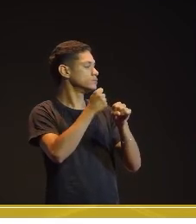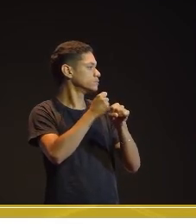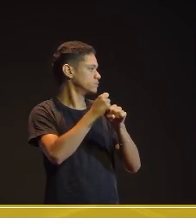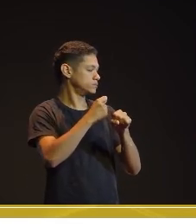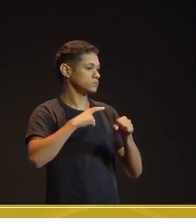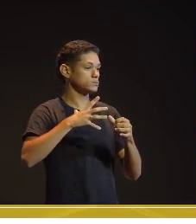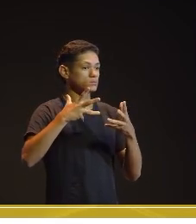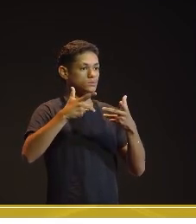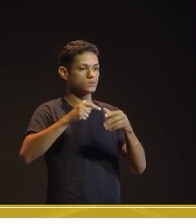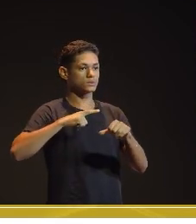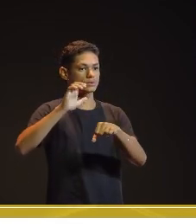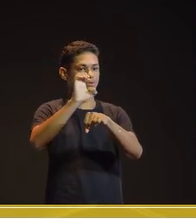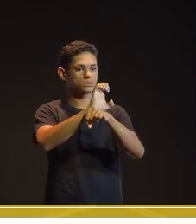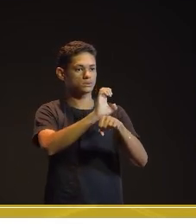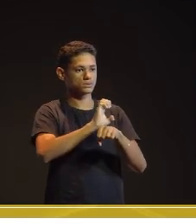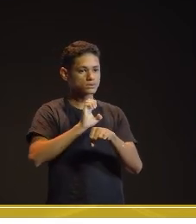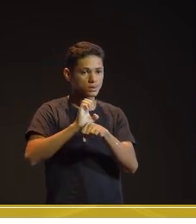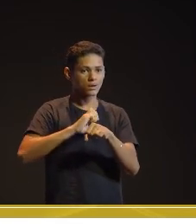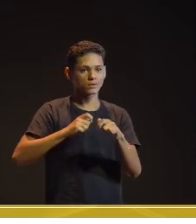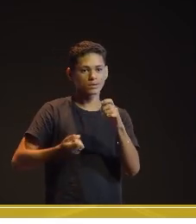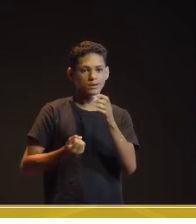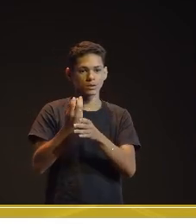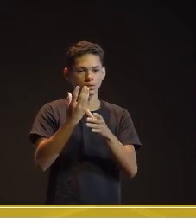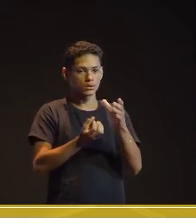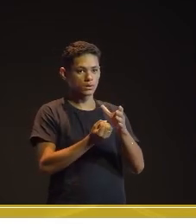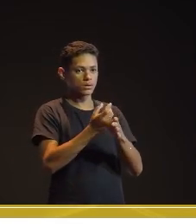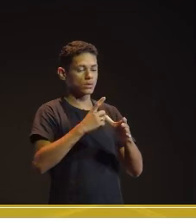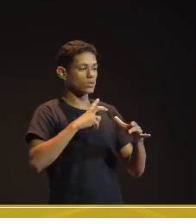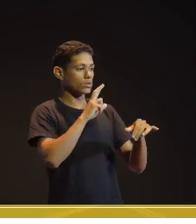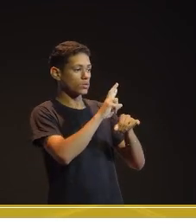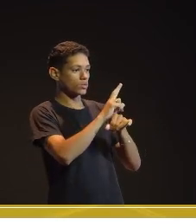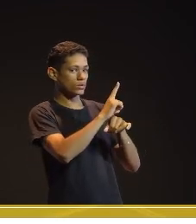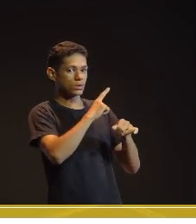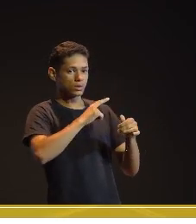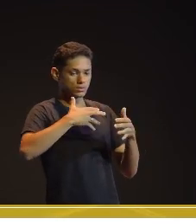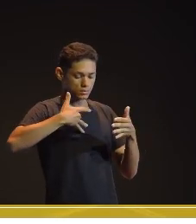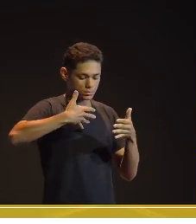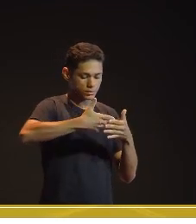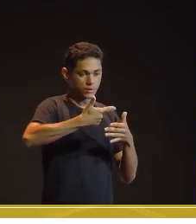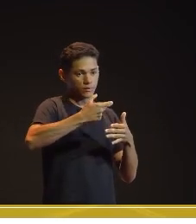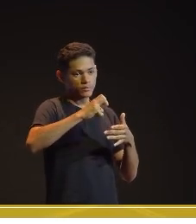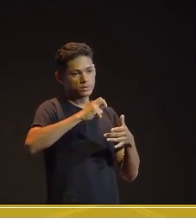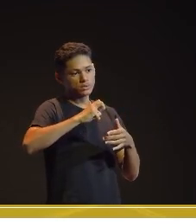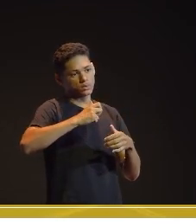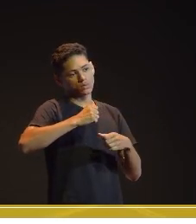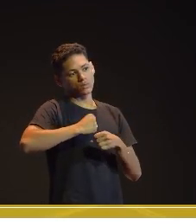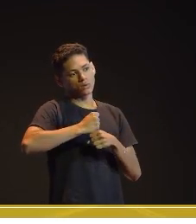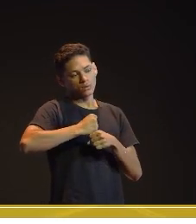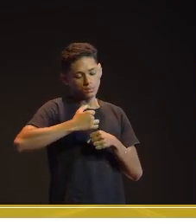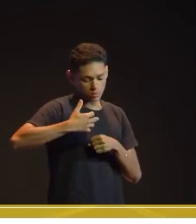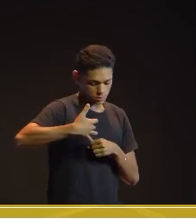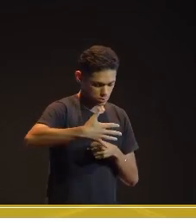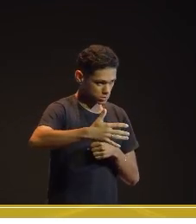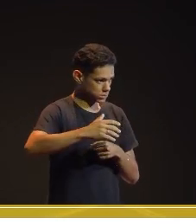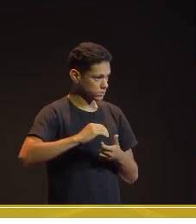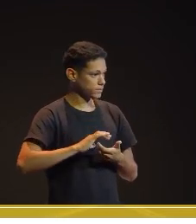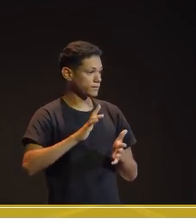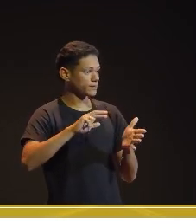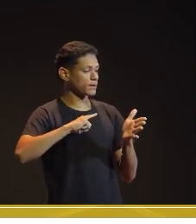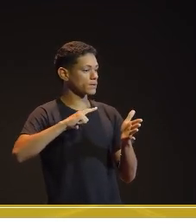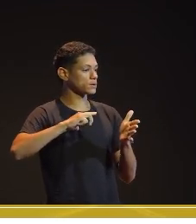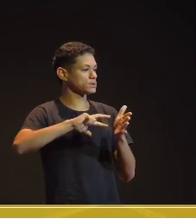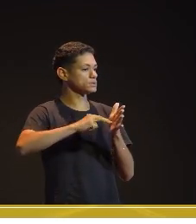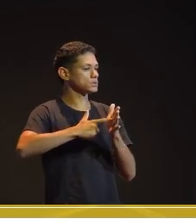praticamente todos os estados e a gente cuida desses ativos para que eles durem os 25 anos que eles têm que durar. Tá? Então, fez